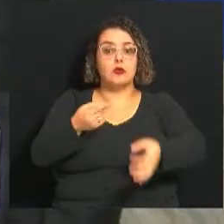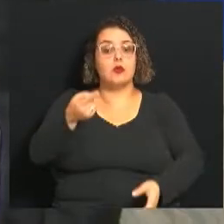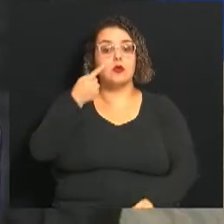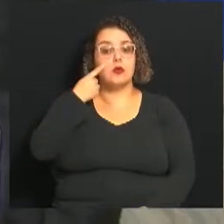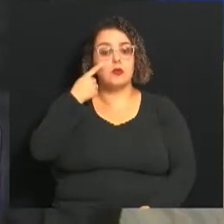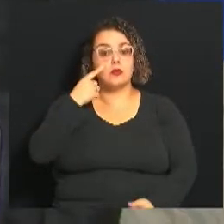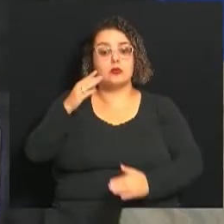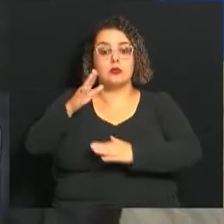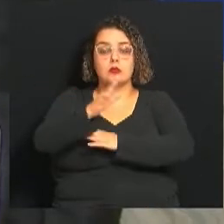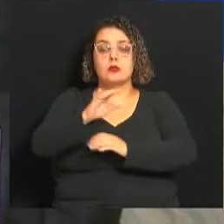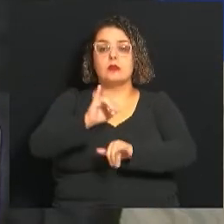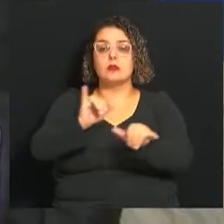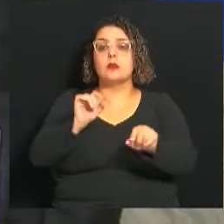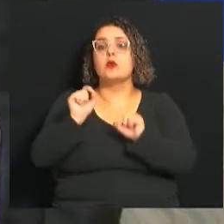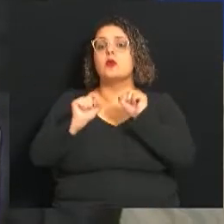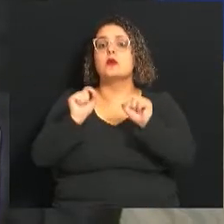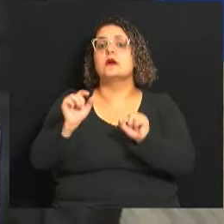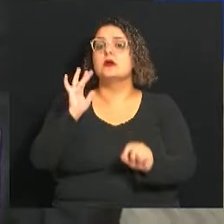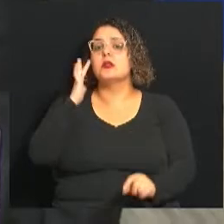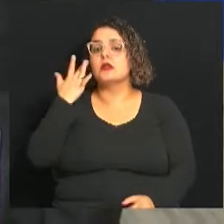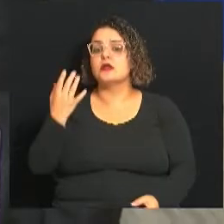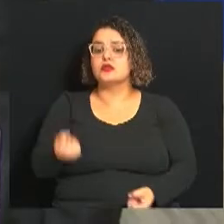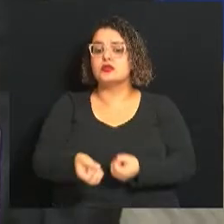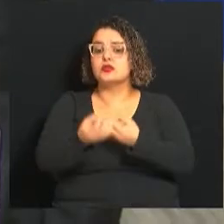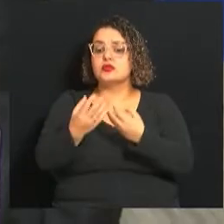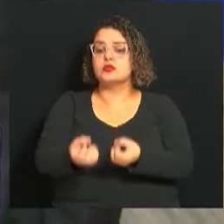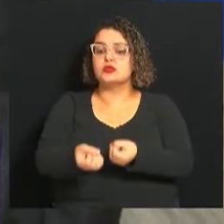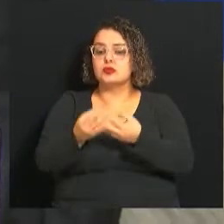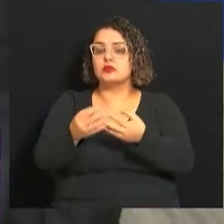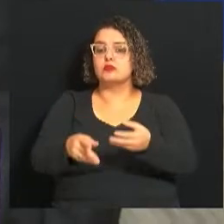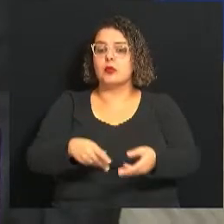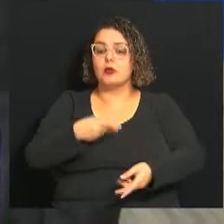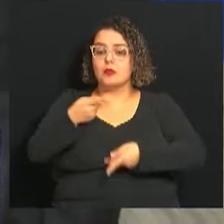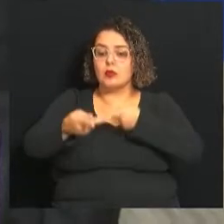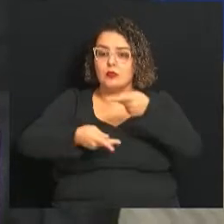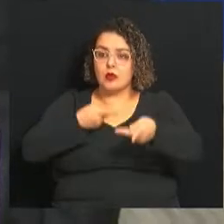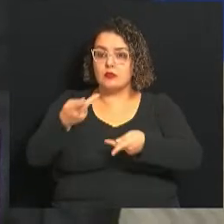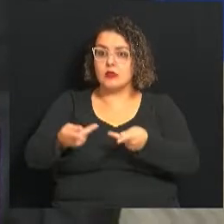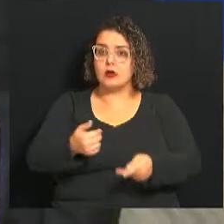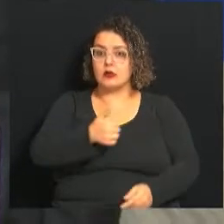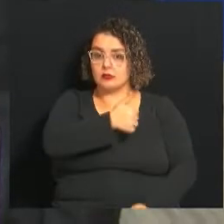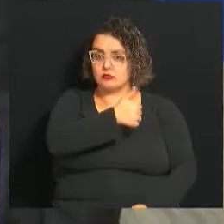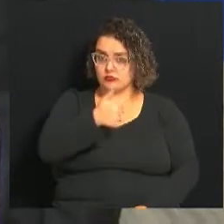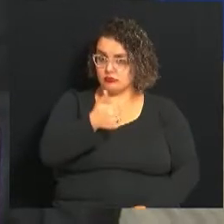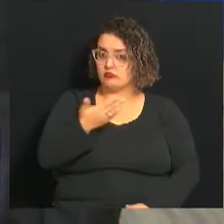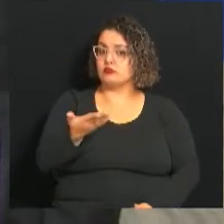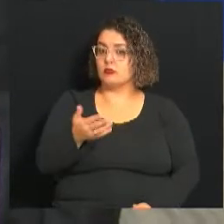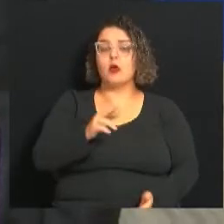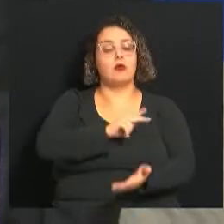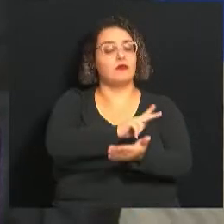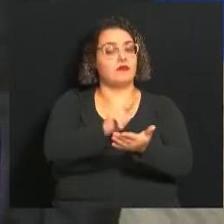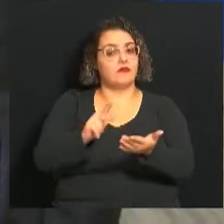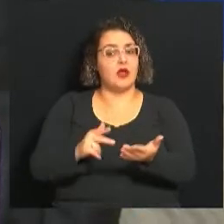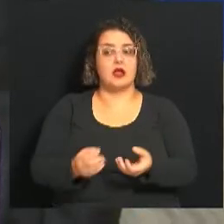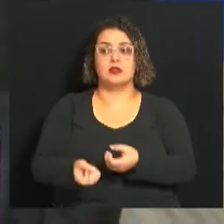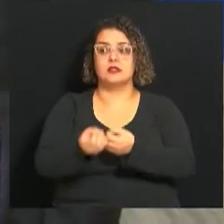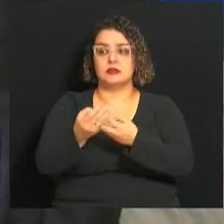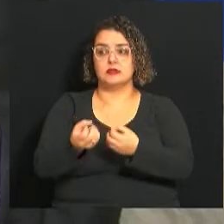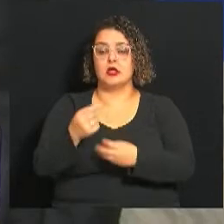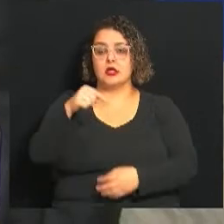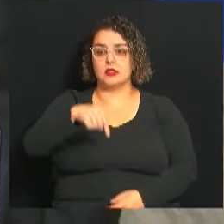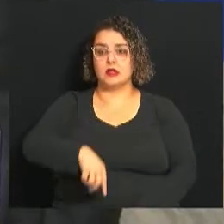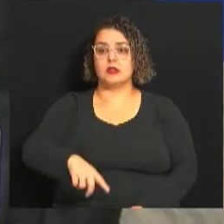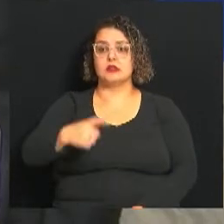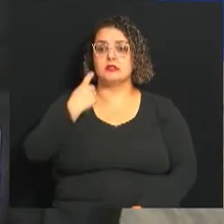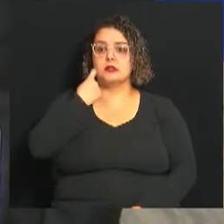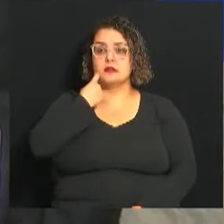O que você está achando das informações que nós demos até agora? Estamos desde as 11 horas, hein, com muitas informações nesta